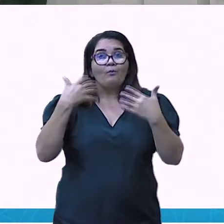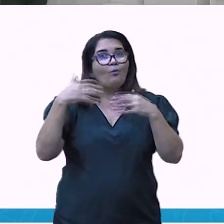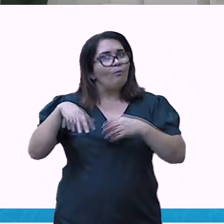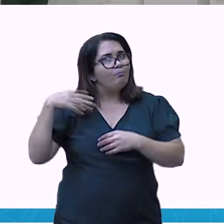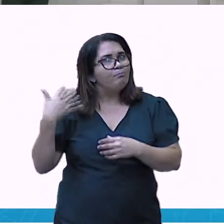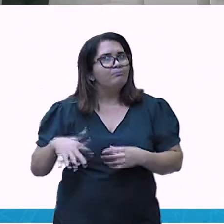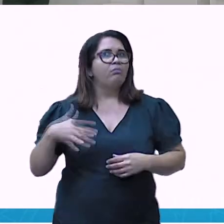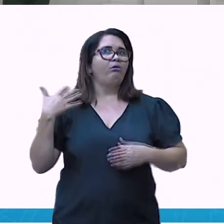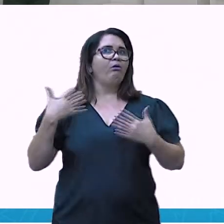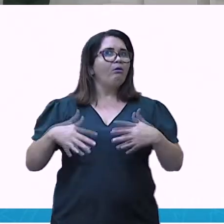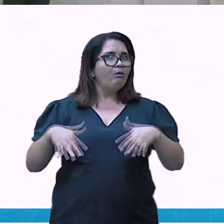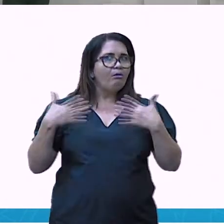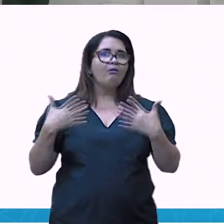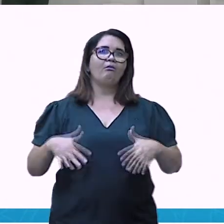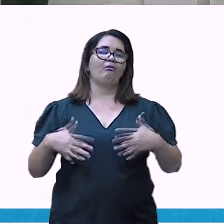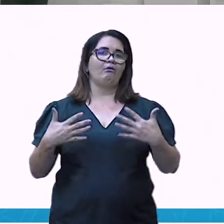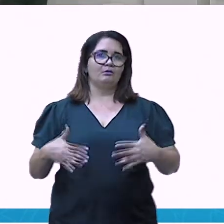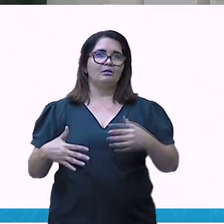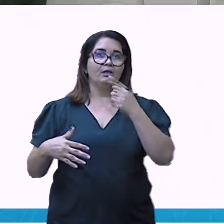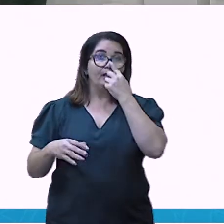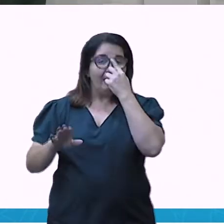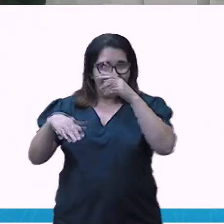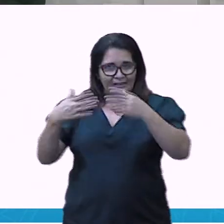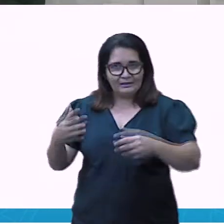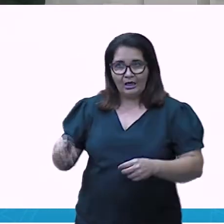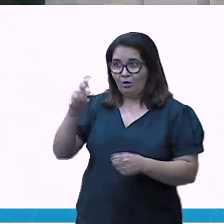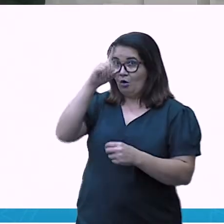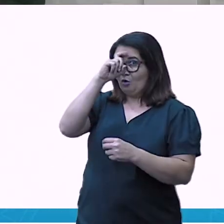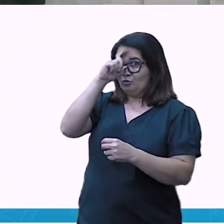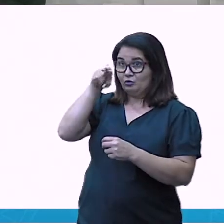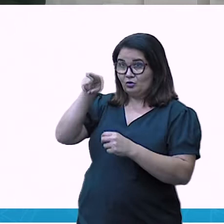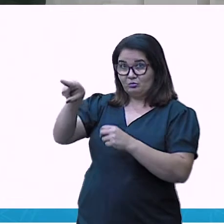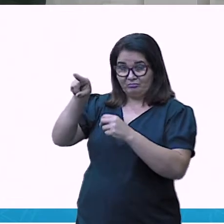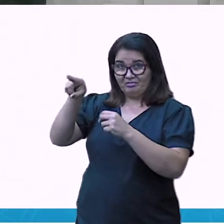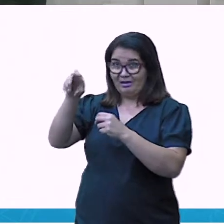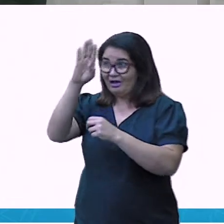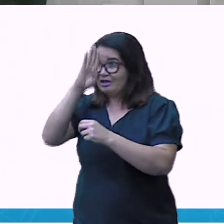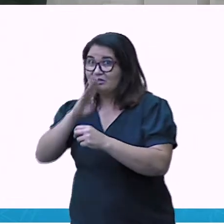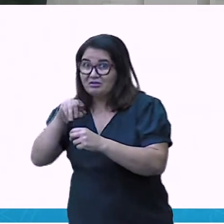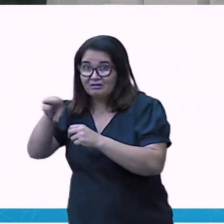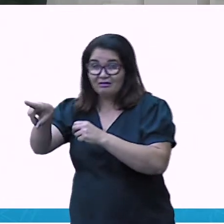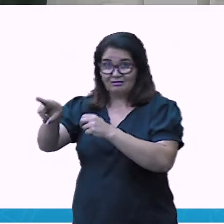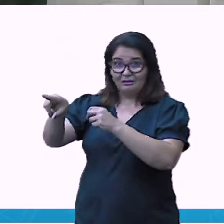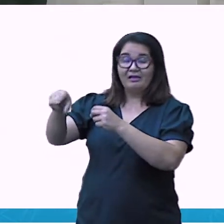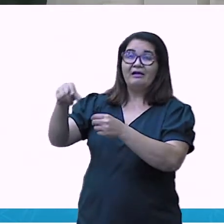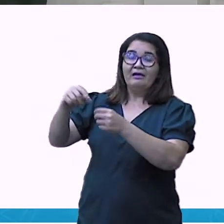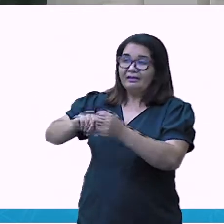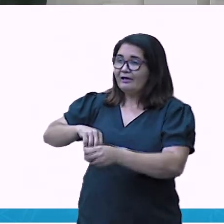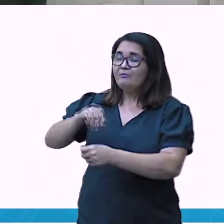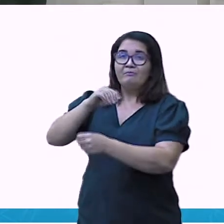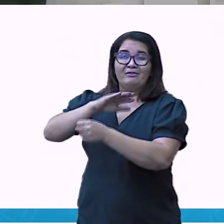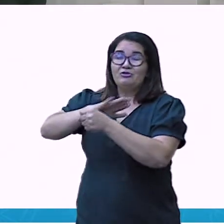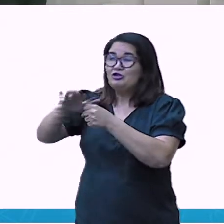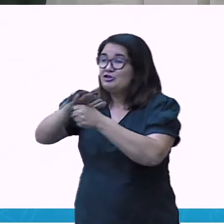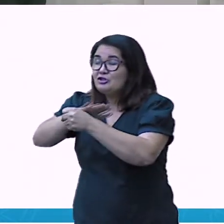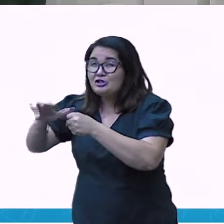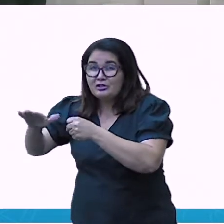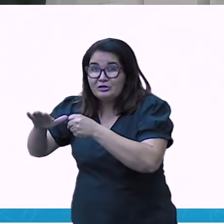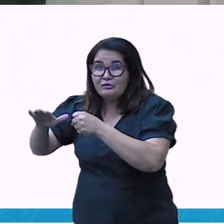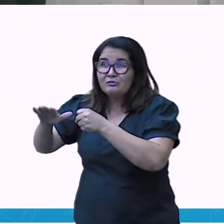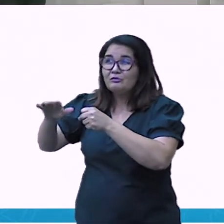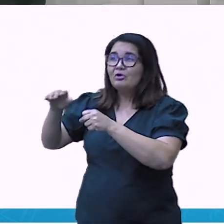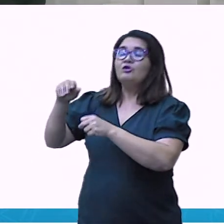dos atendimentos por lesões traumáticas nos hospitais do país ocorrem